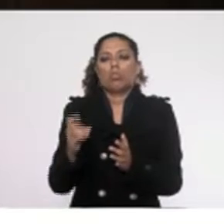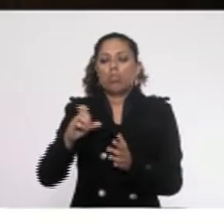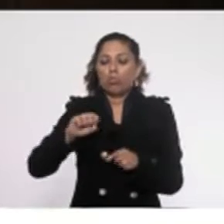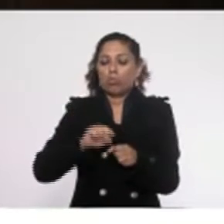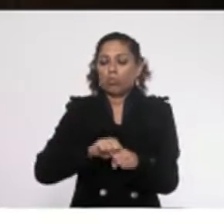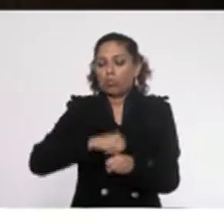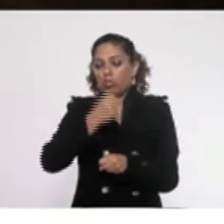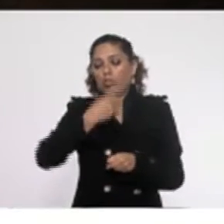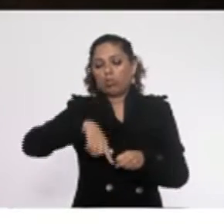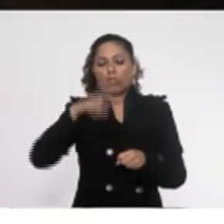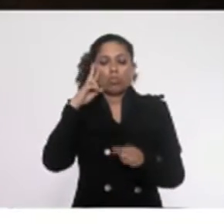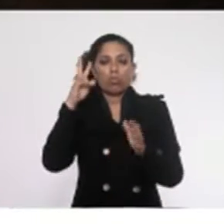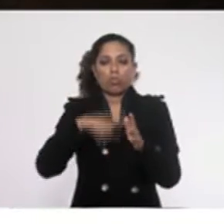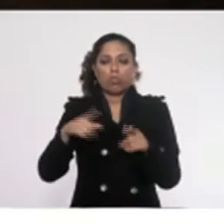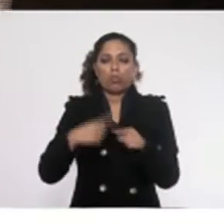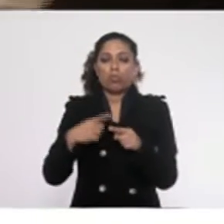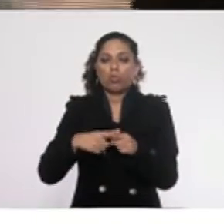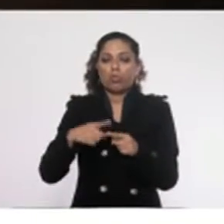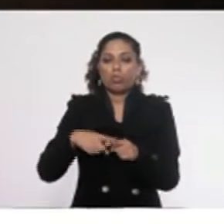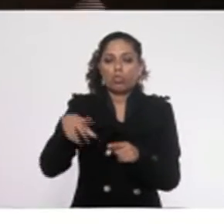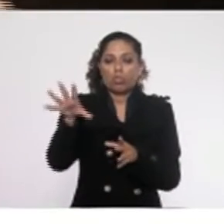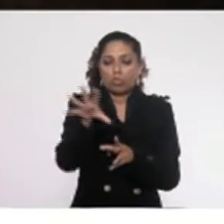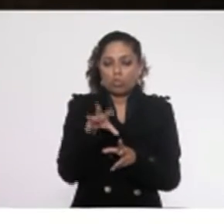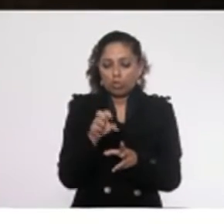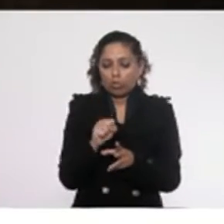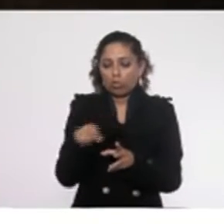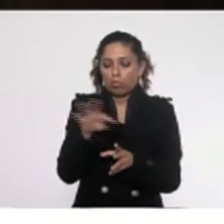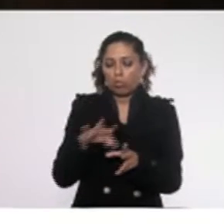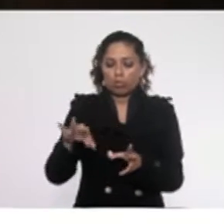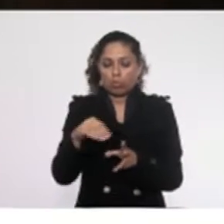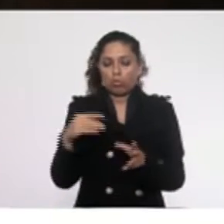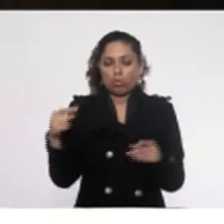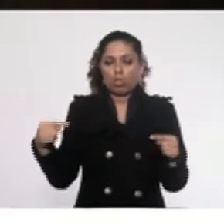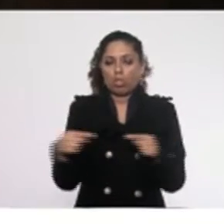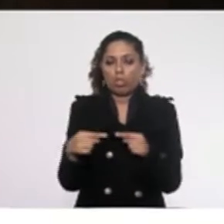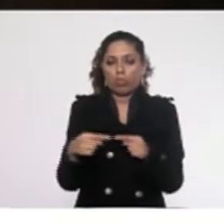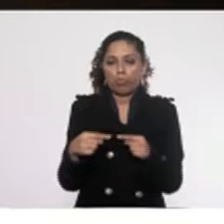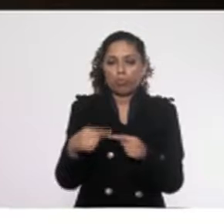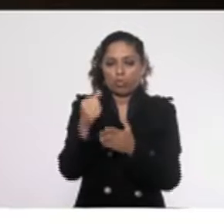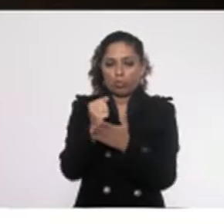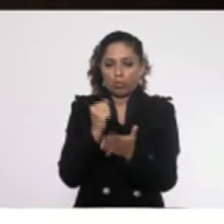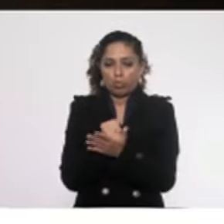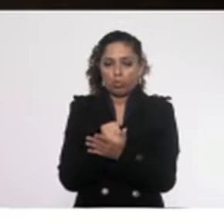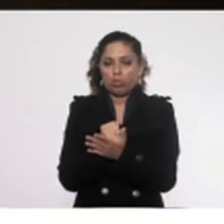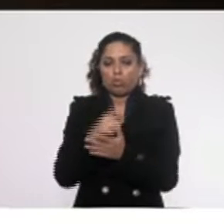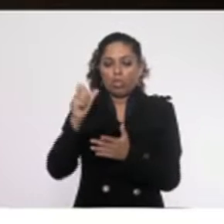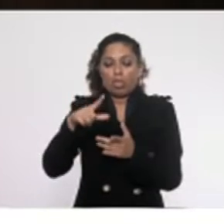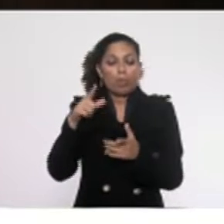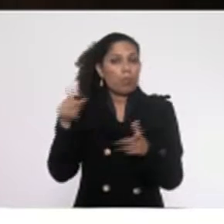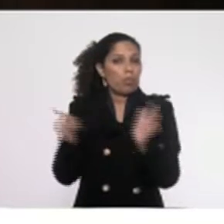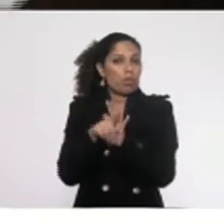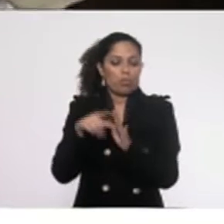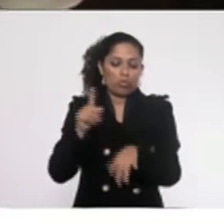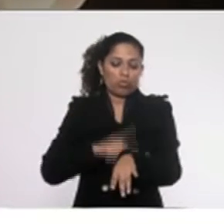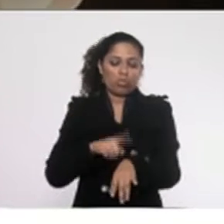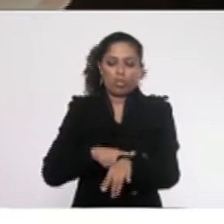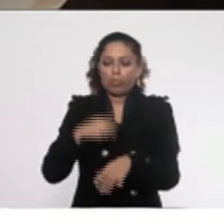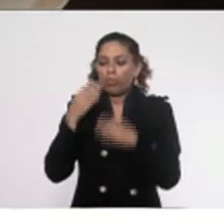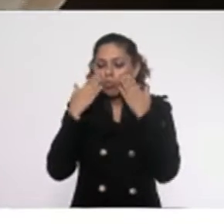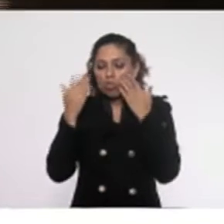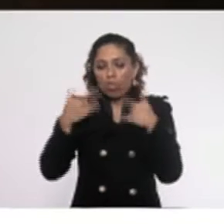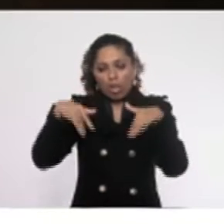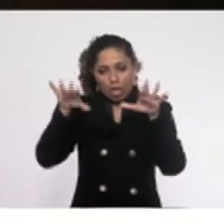ser realizada, porque a apuração se dá depois da aprovação. É só uma questão temporal, não é um óbice à